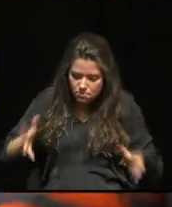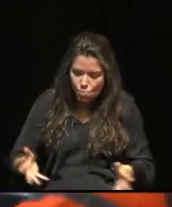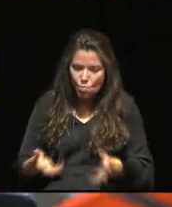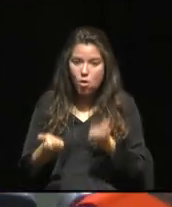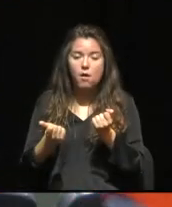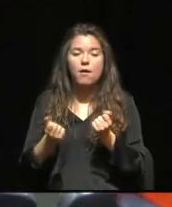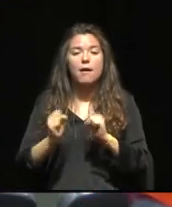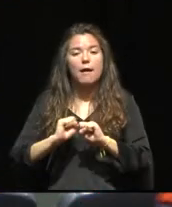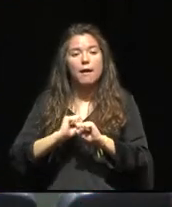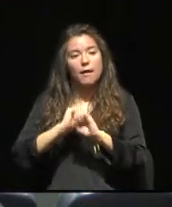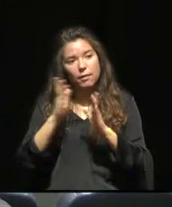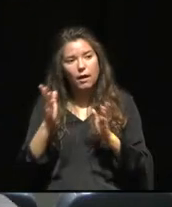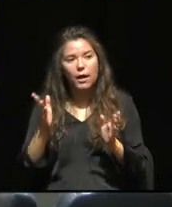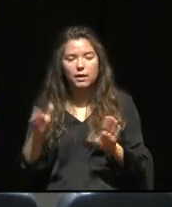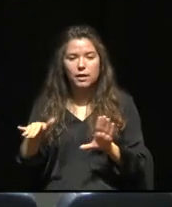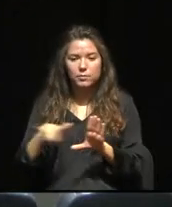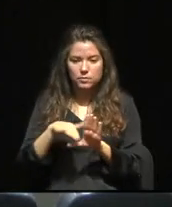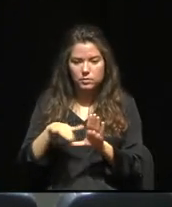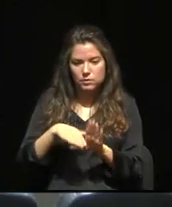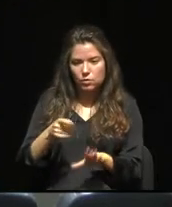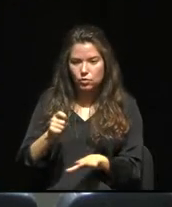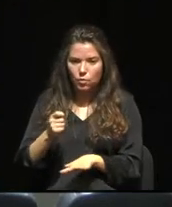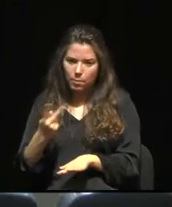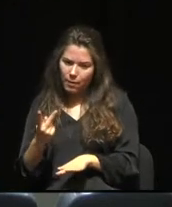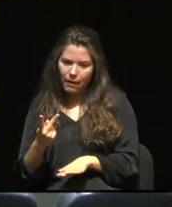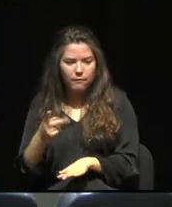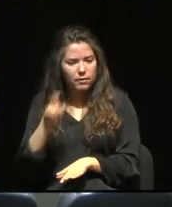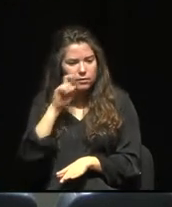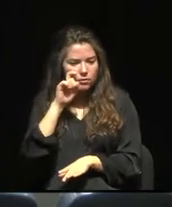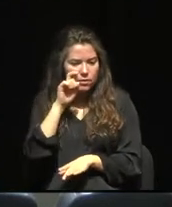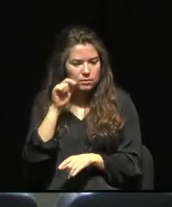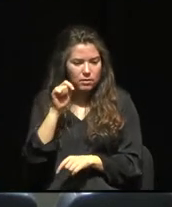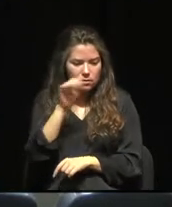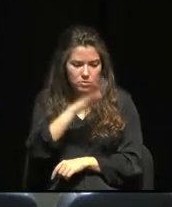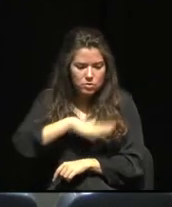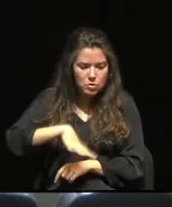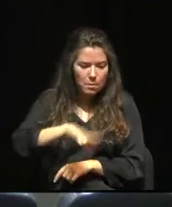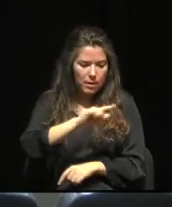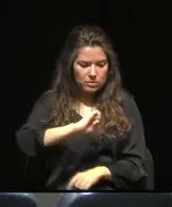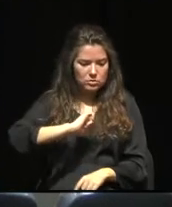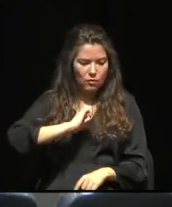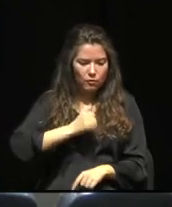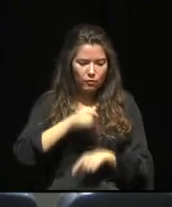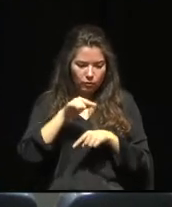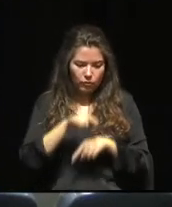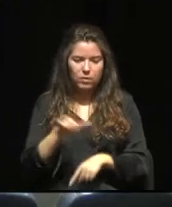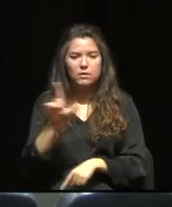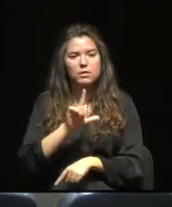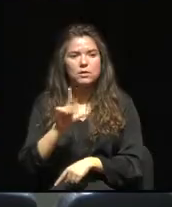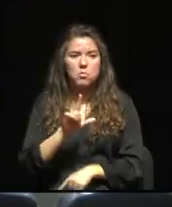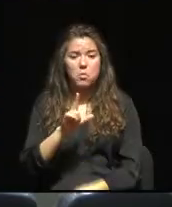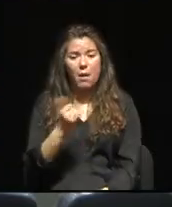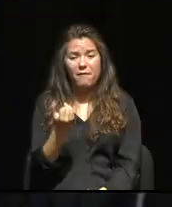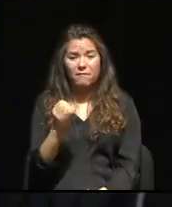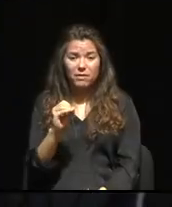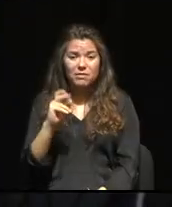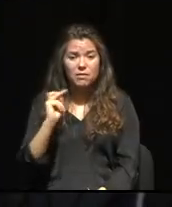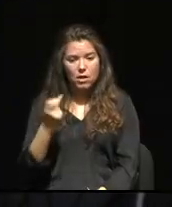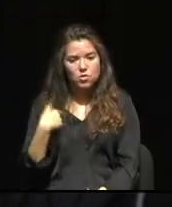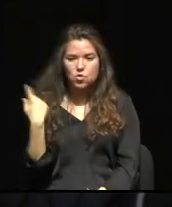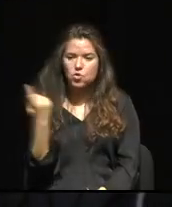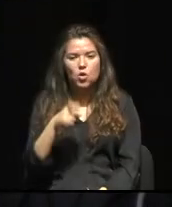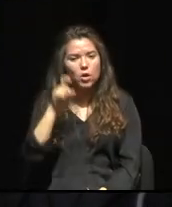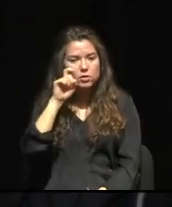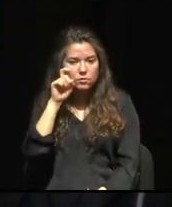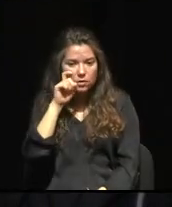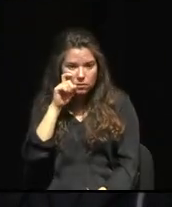aliás é vasta a intervenção do pev em defesa deste espaço verde de excelência na cidade de Lisboa há cerca de 20 anos que defendemos e